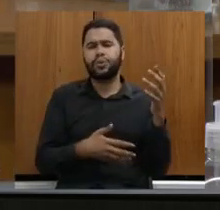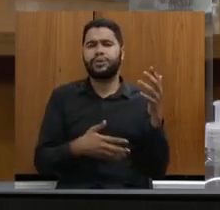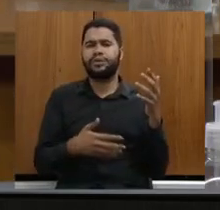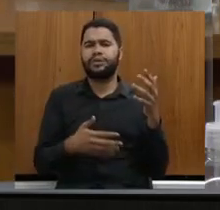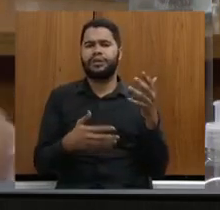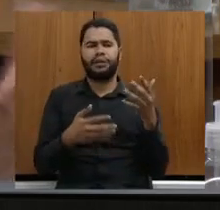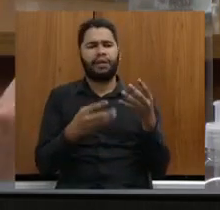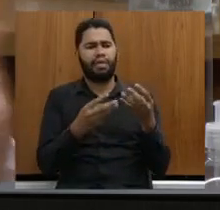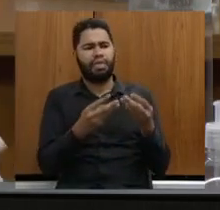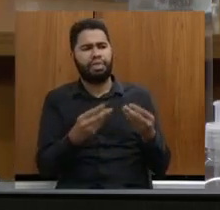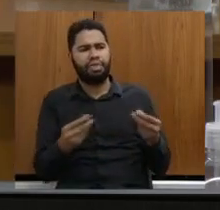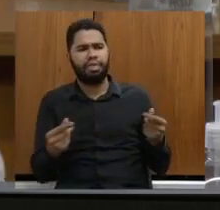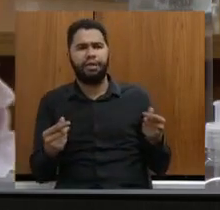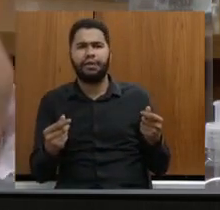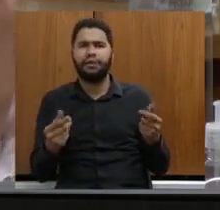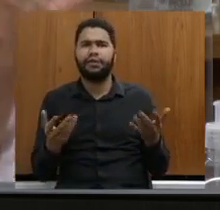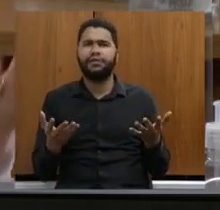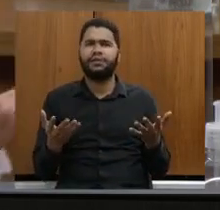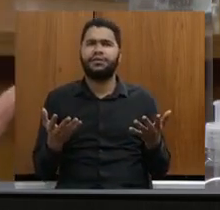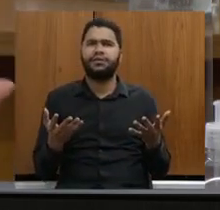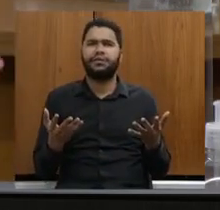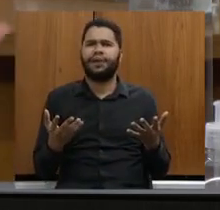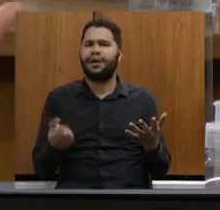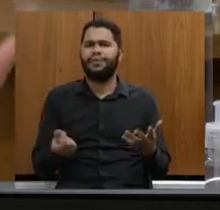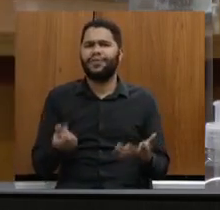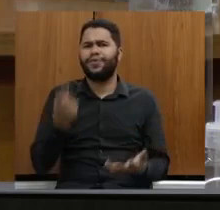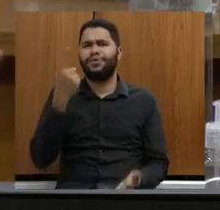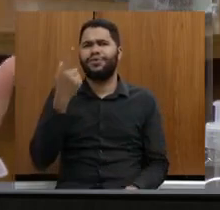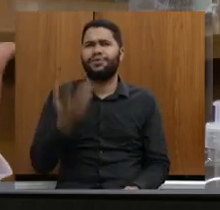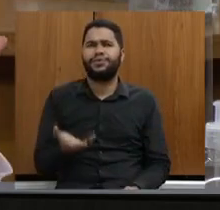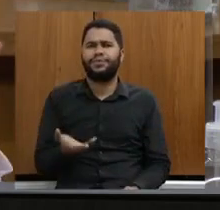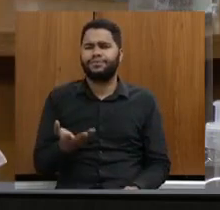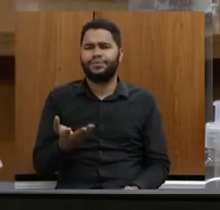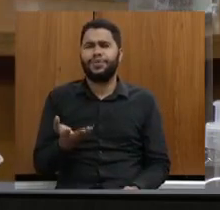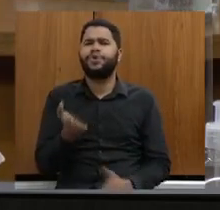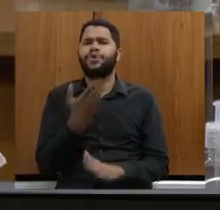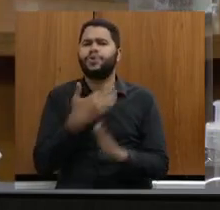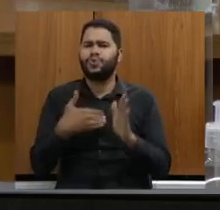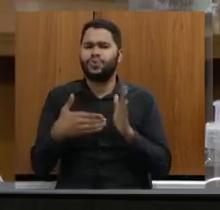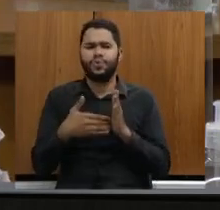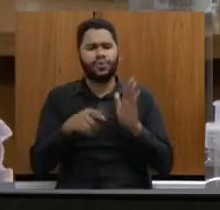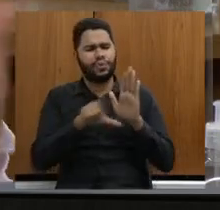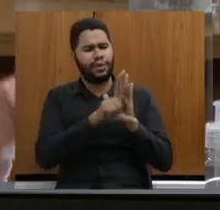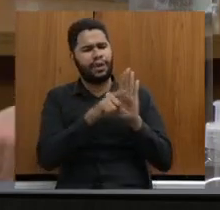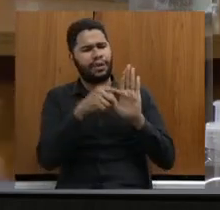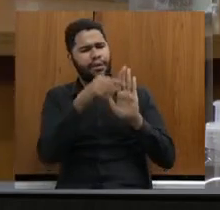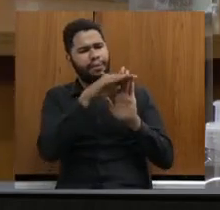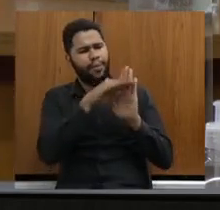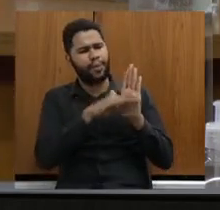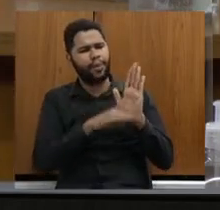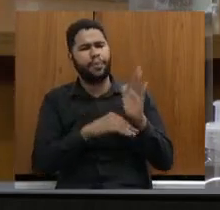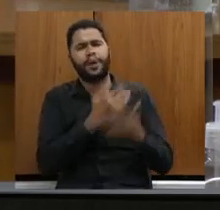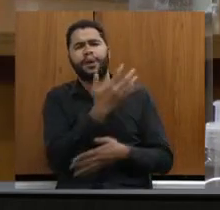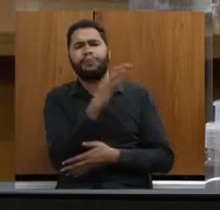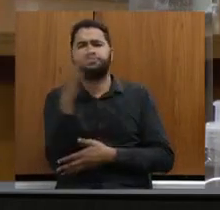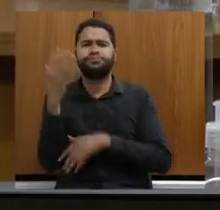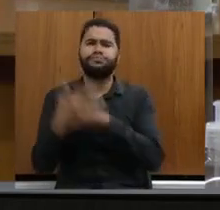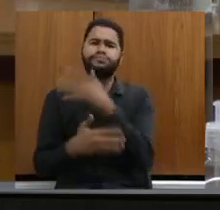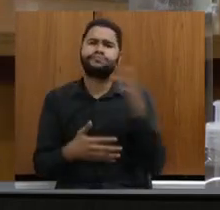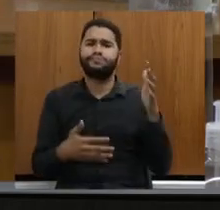desmanchar a barragem isso me com ela coisa Sempre surda tudo que que nossa legislação ambiental é